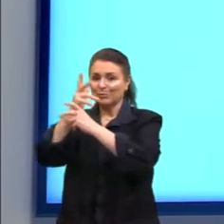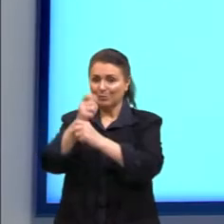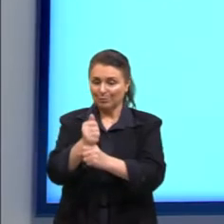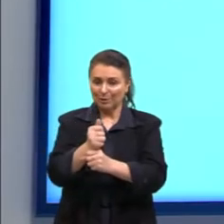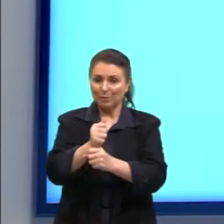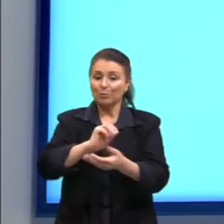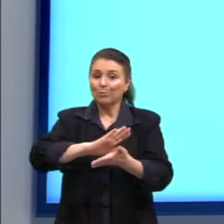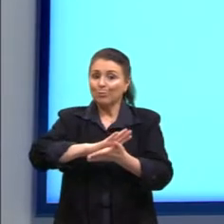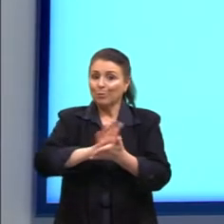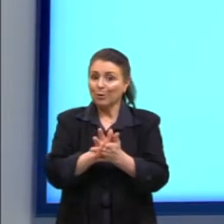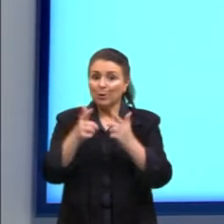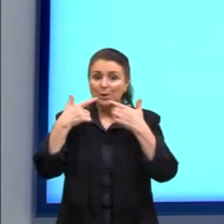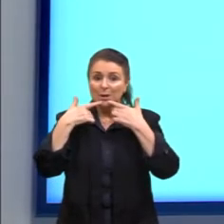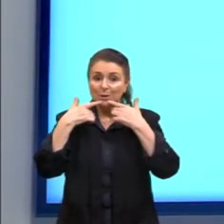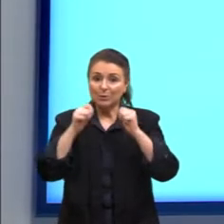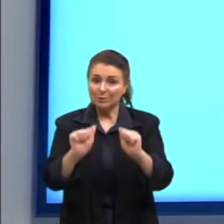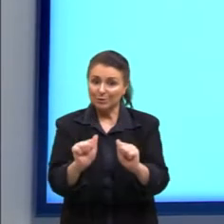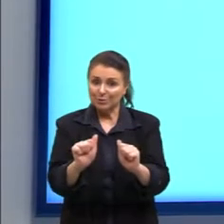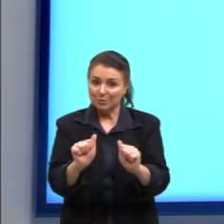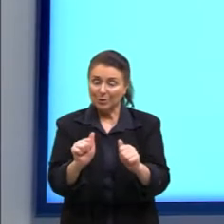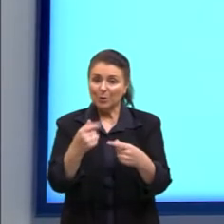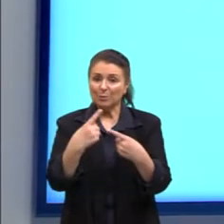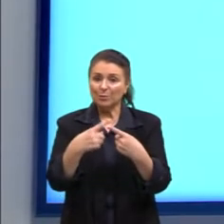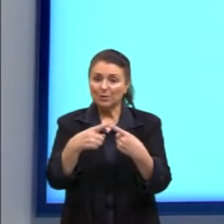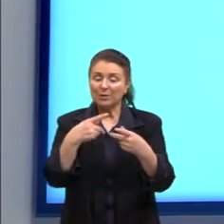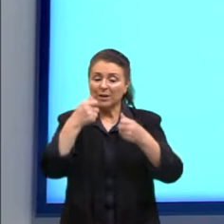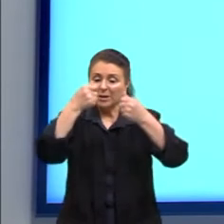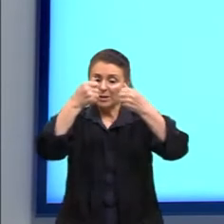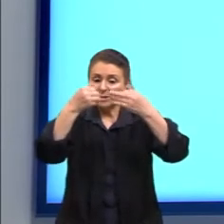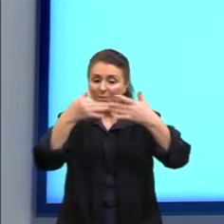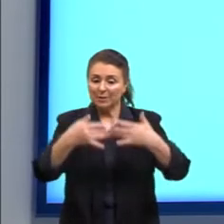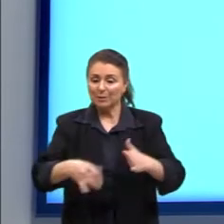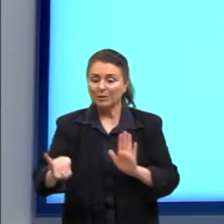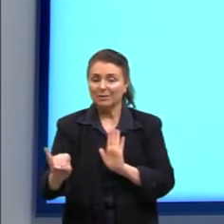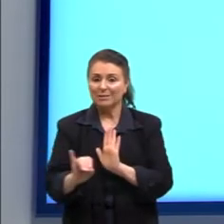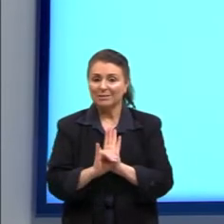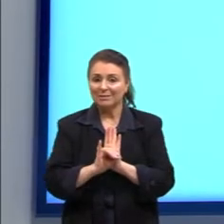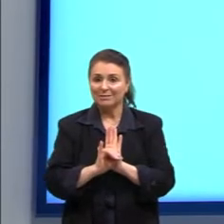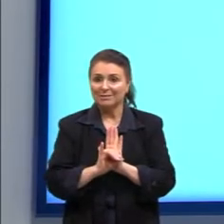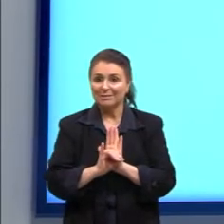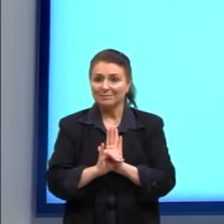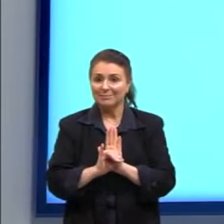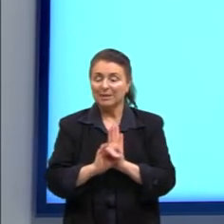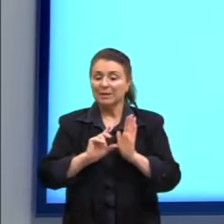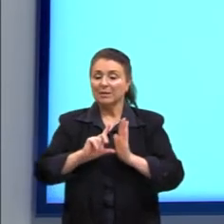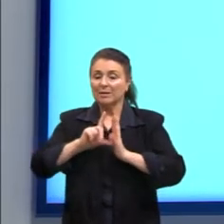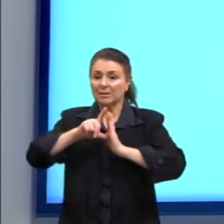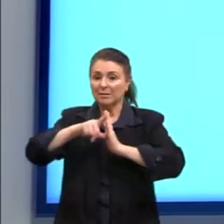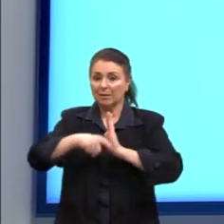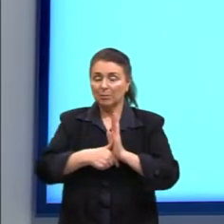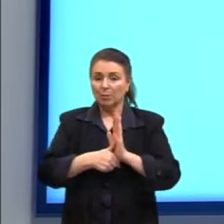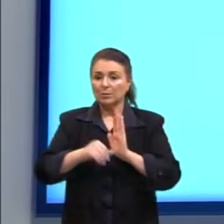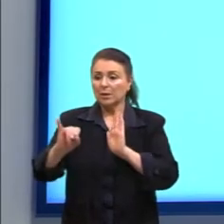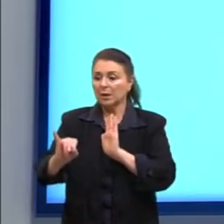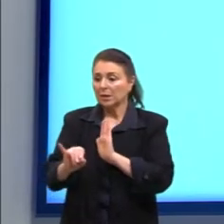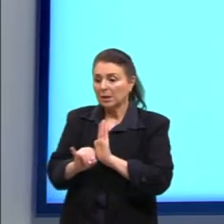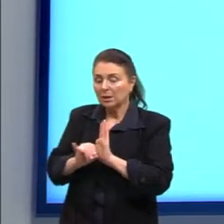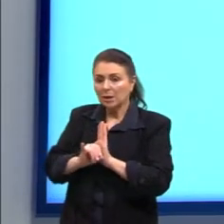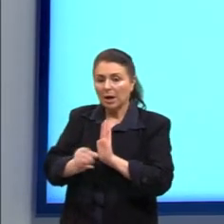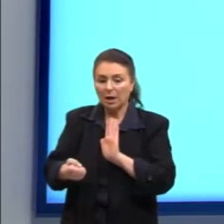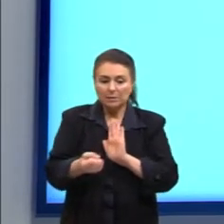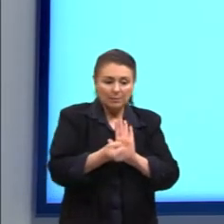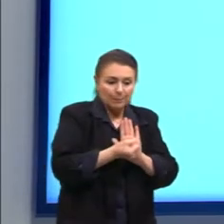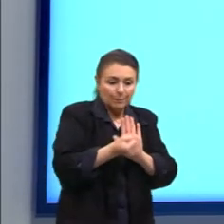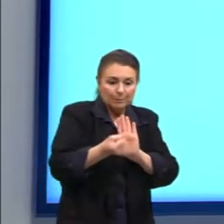preconceito linguístico, né? Porque a gente está falando ali de identidades. Depois, identificar as marcas